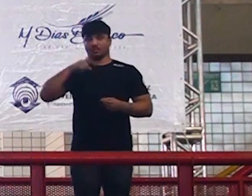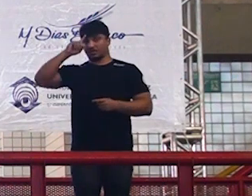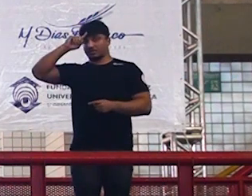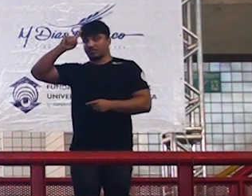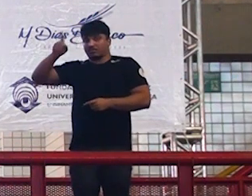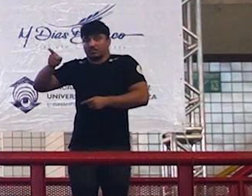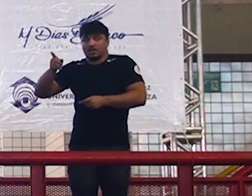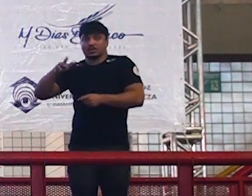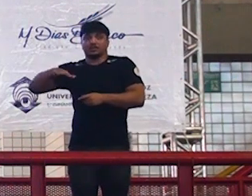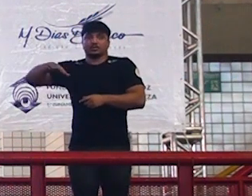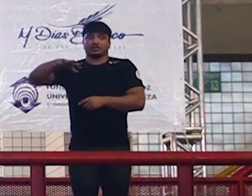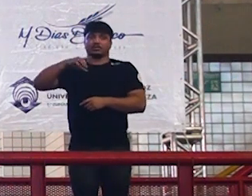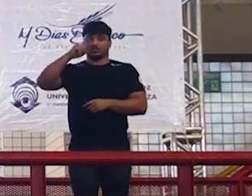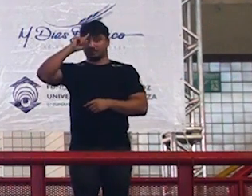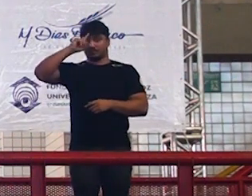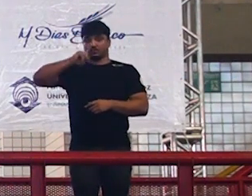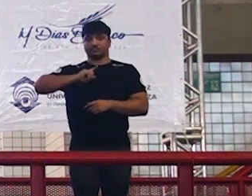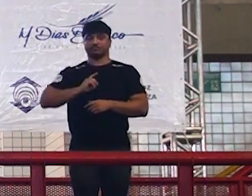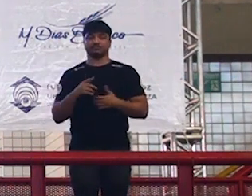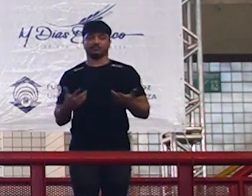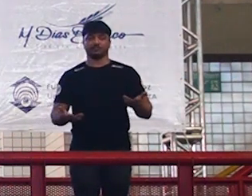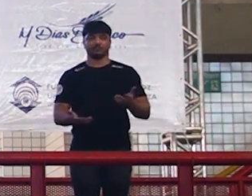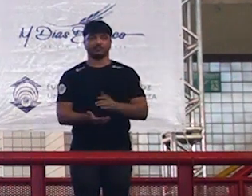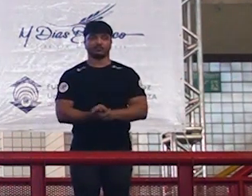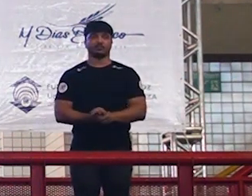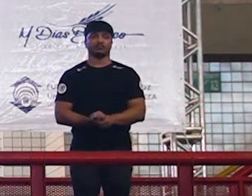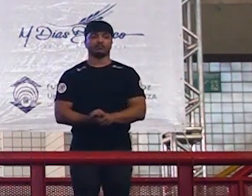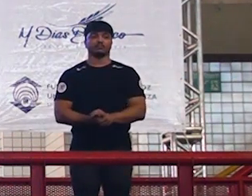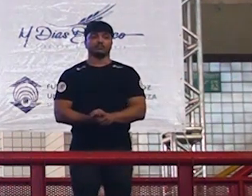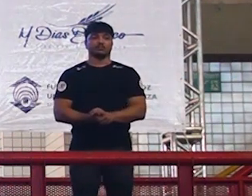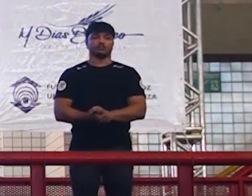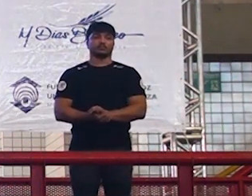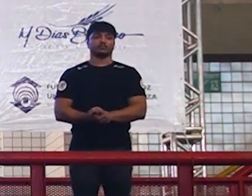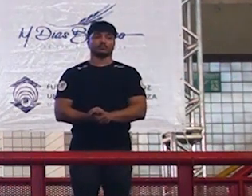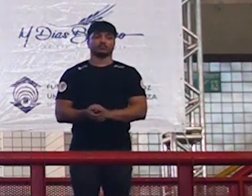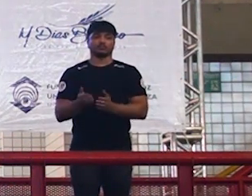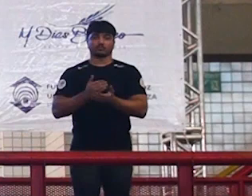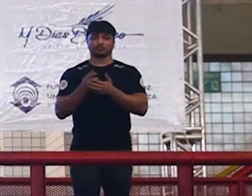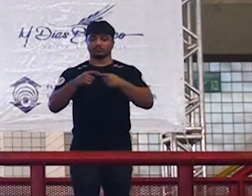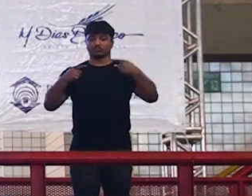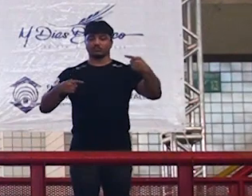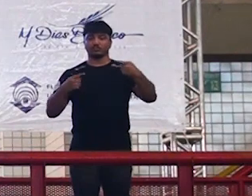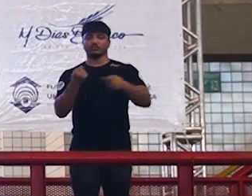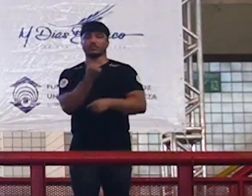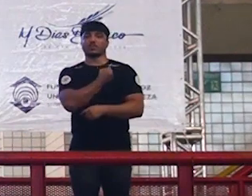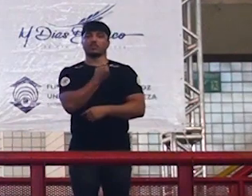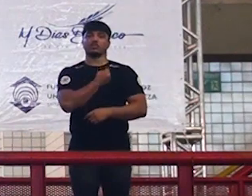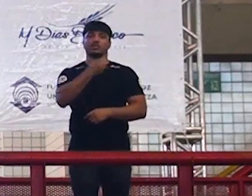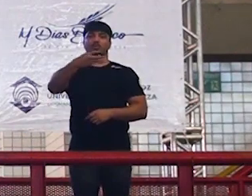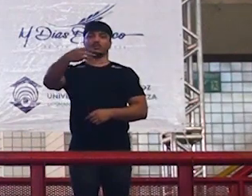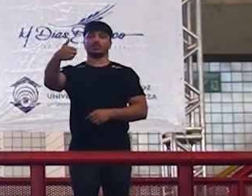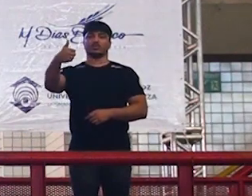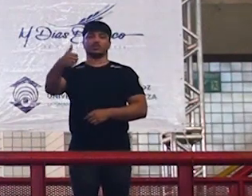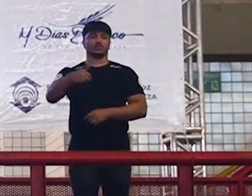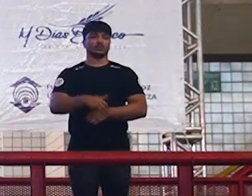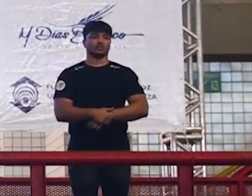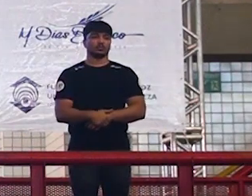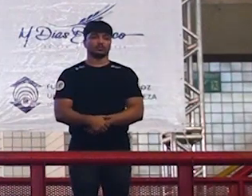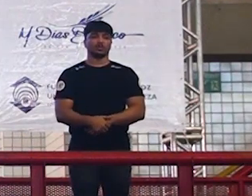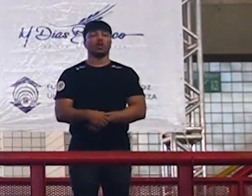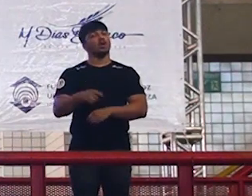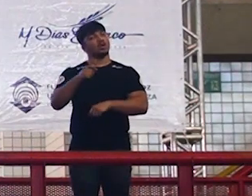essa galera aí? Então, vamos lá, a nossa apostila, página 31. Anote